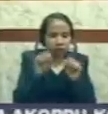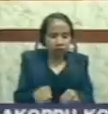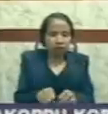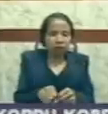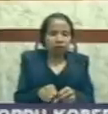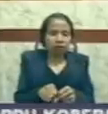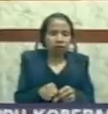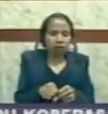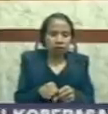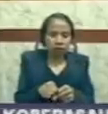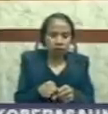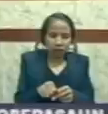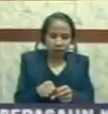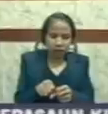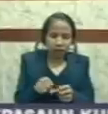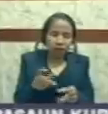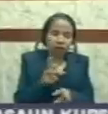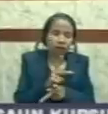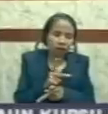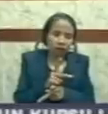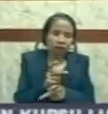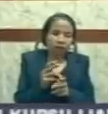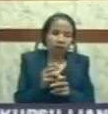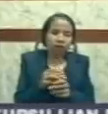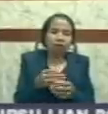bele assegura transparência na contabilidade.